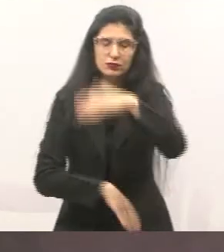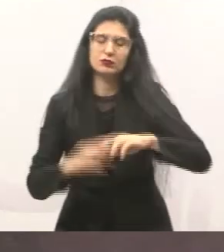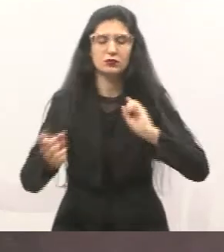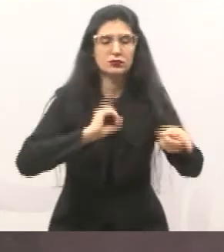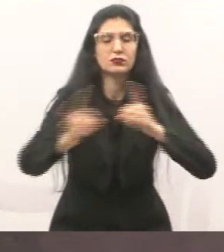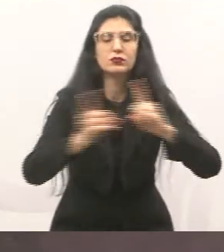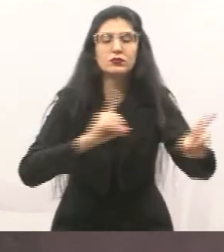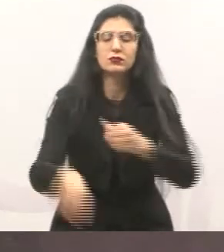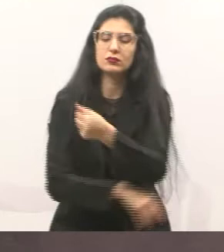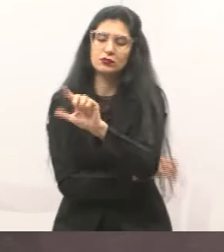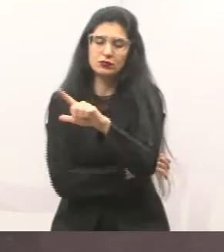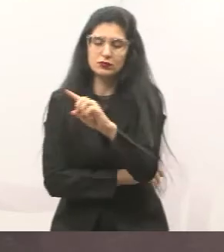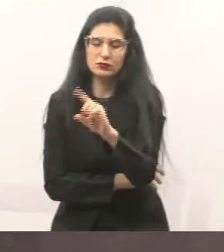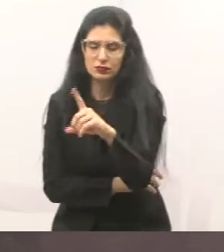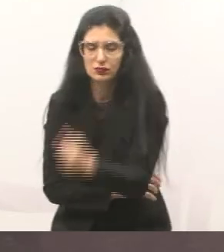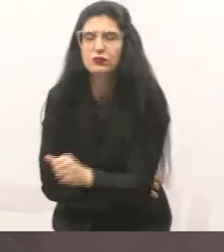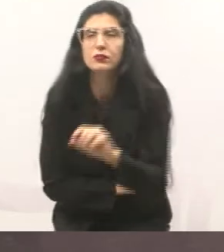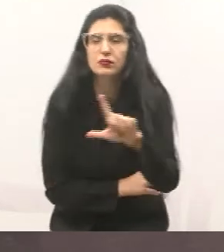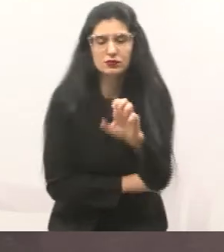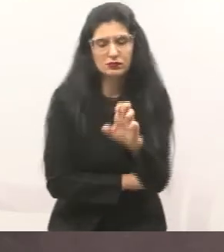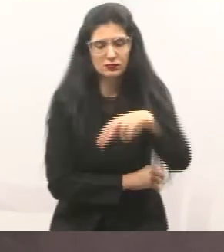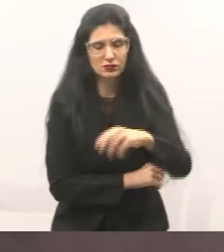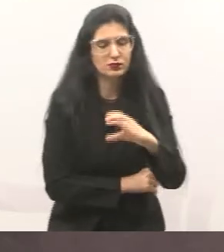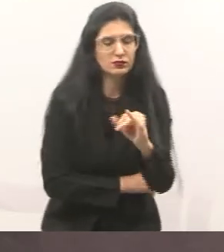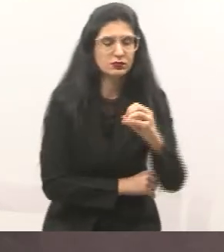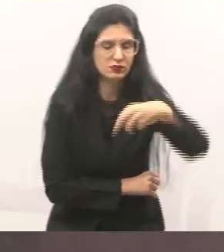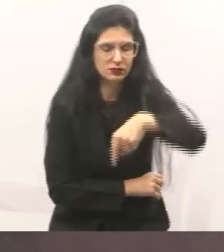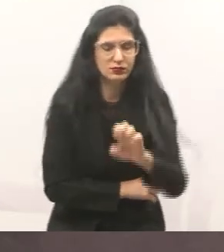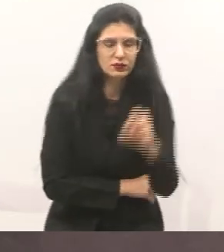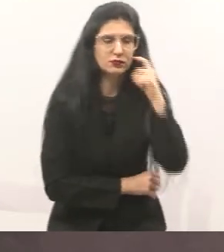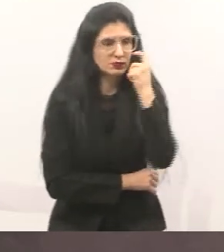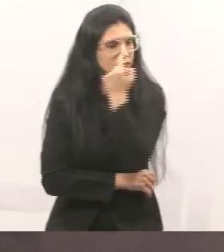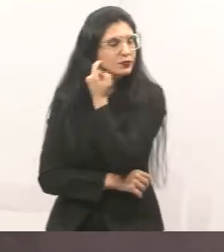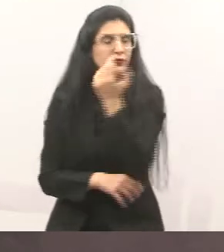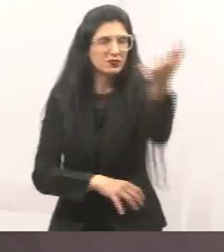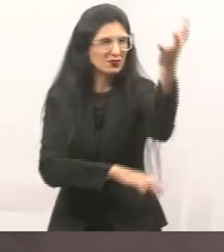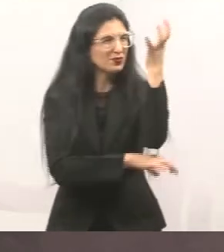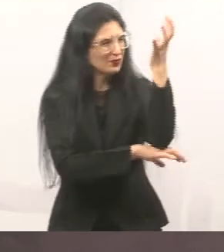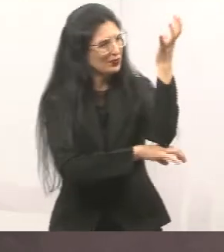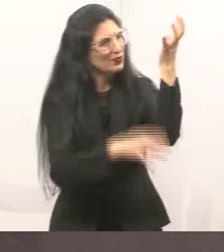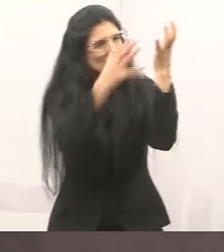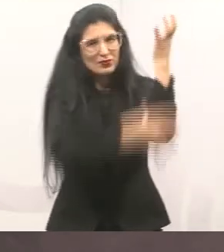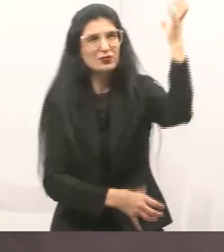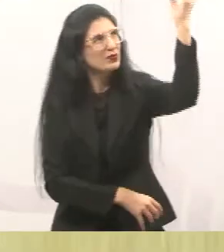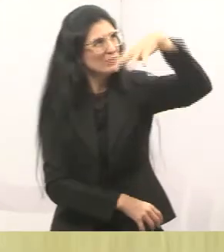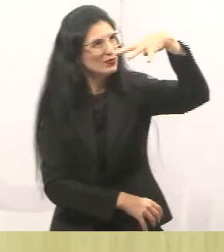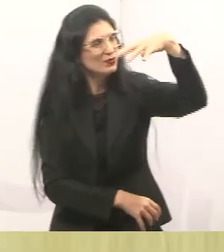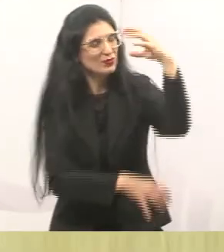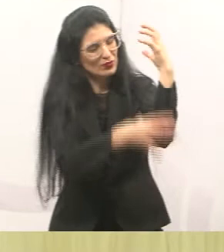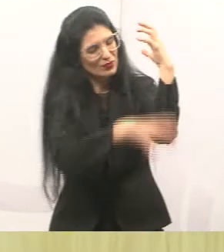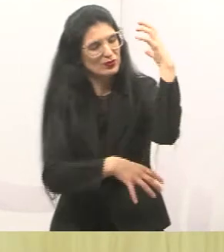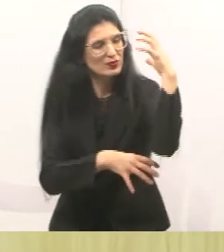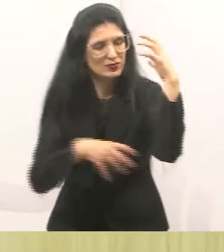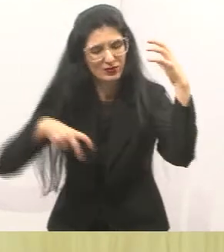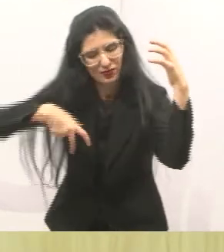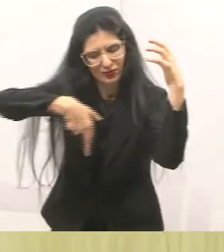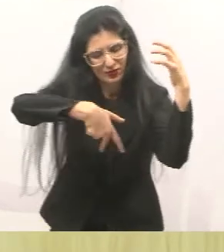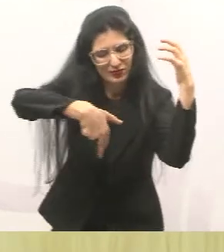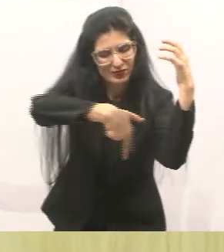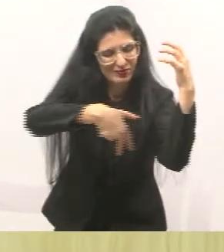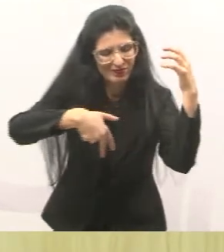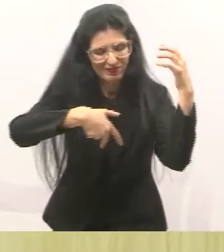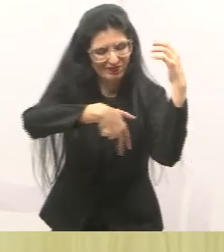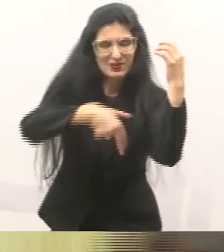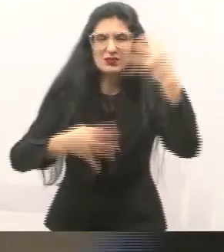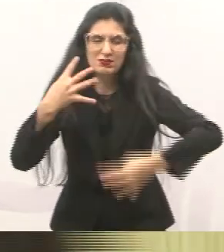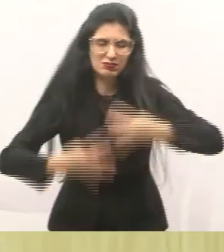Alda Lencioni Toledo, no Parque Meia Lua, neste município. Os referidos postes prejudicam a passagem de pedestres pela calçada, obrigando a transitarem pelo leito